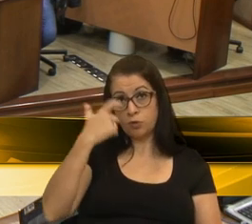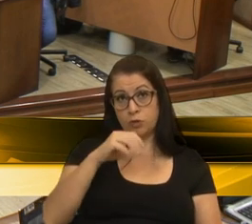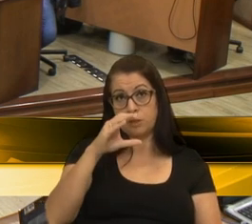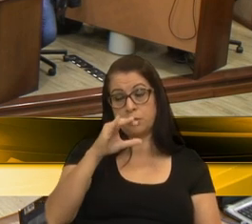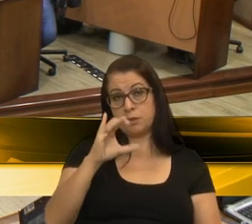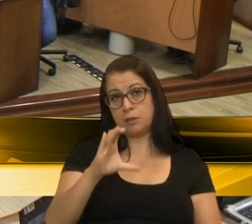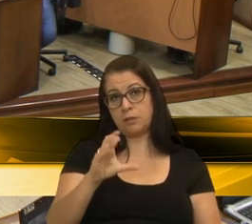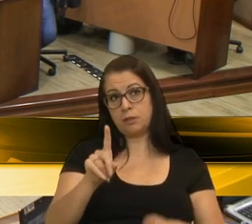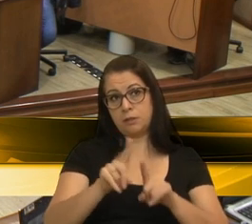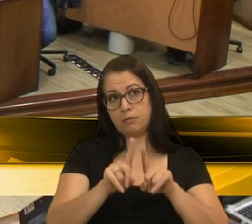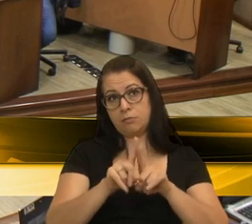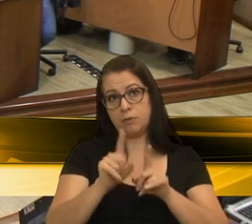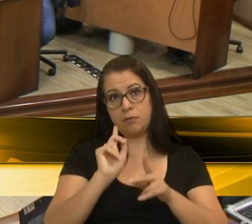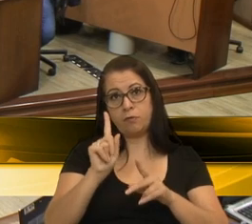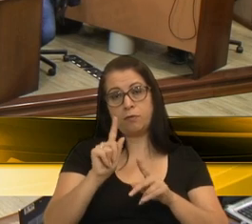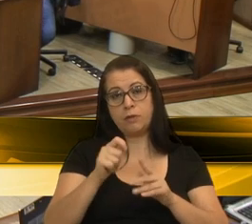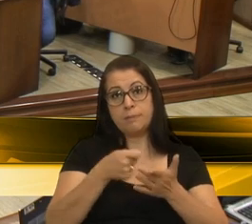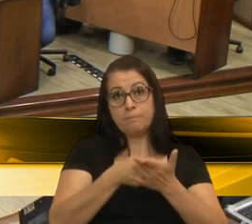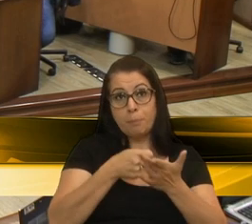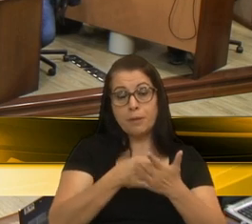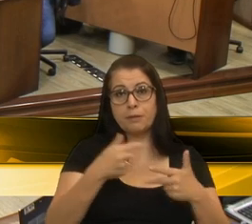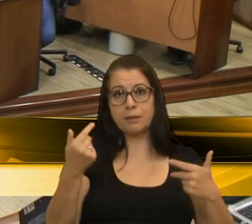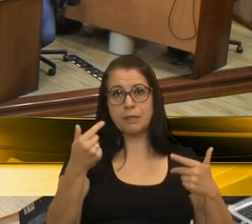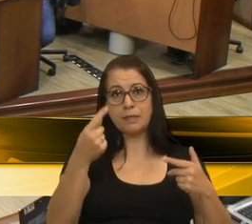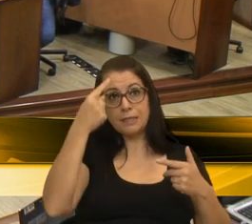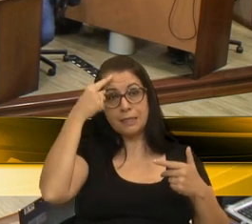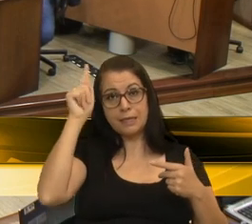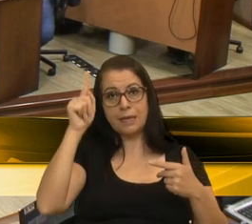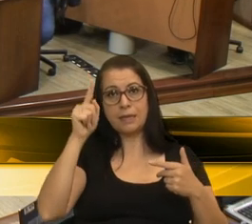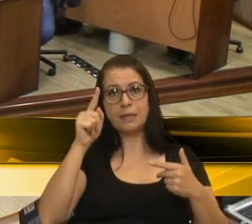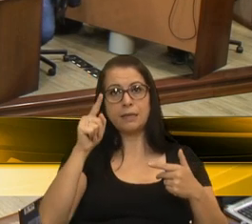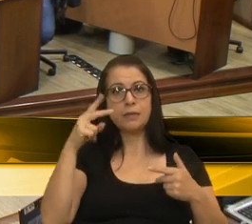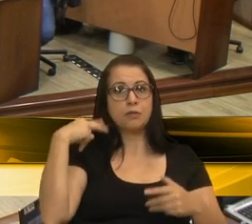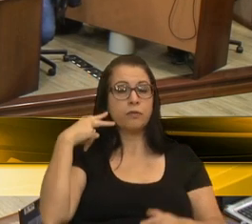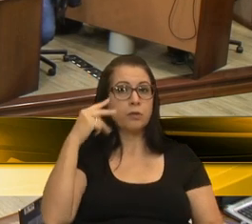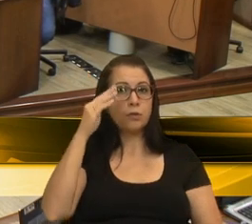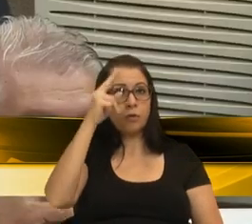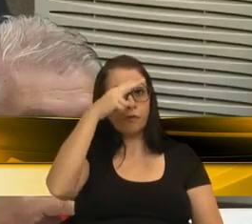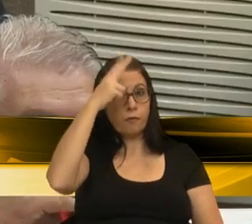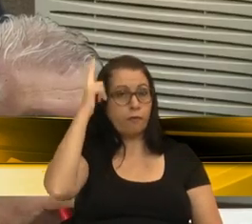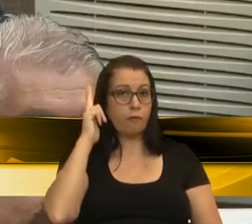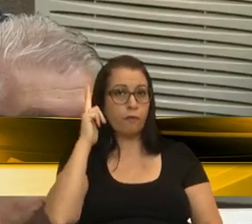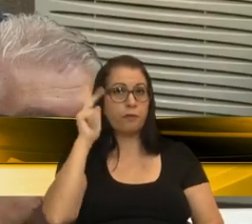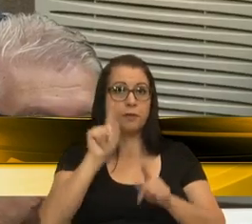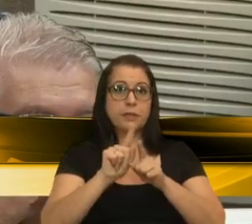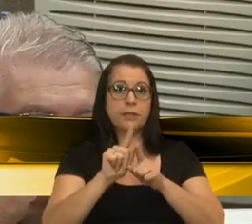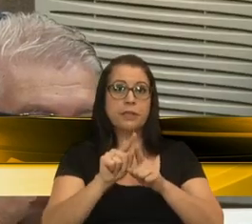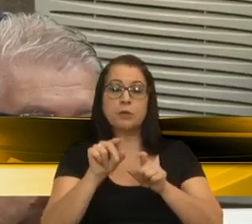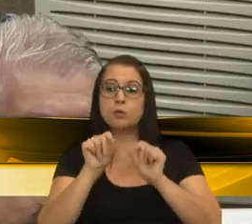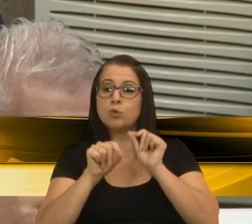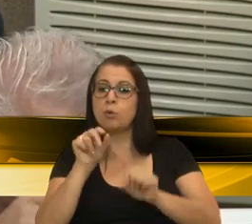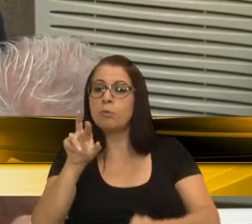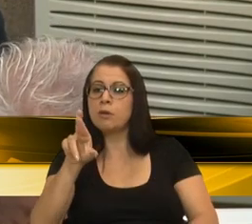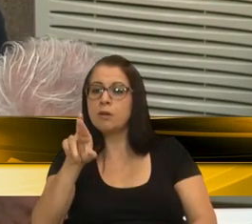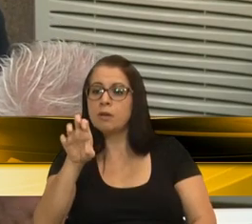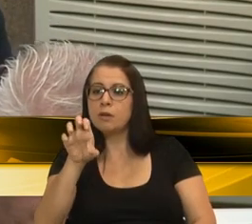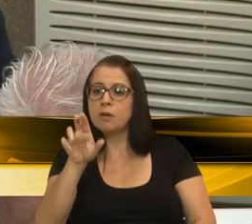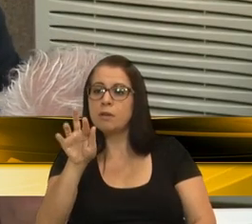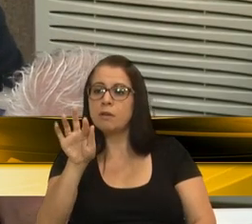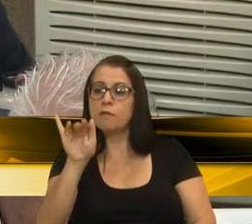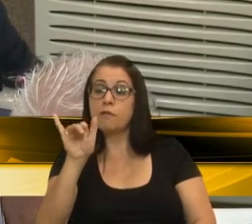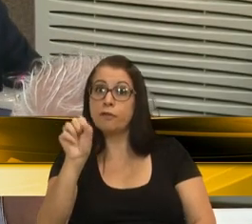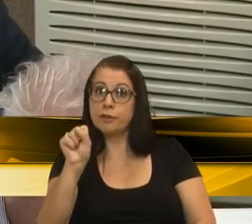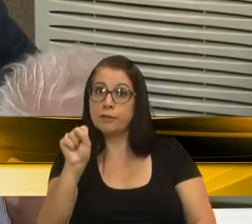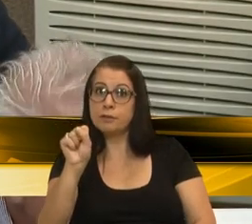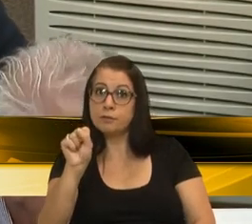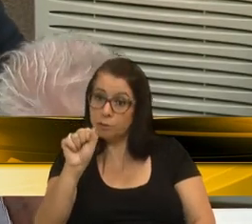ontem fosse bater firme numa das ideias do vereador Cassina, que é com relação ao refis. Que é